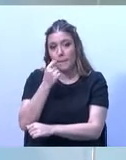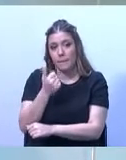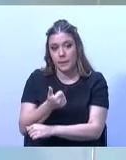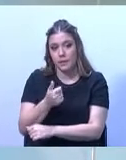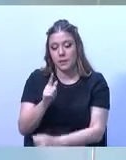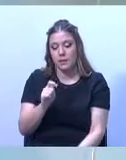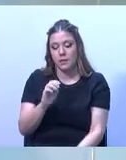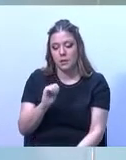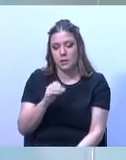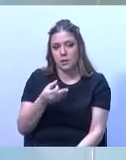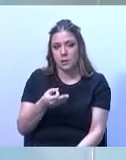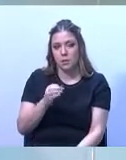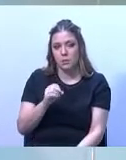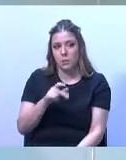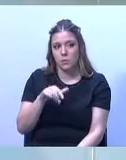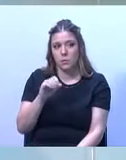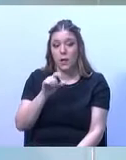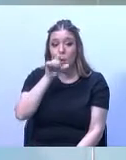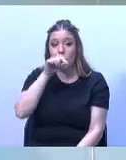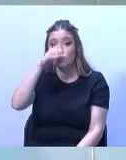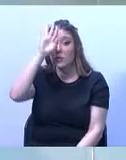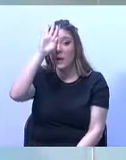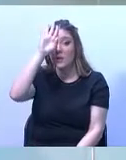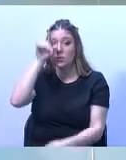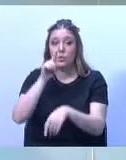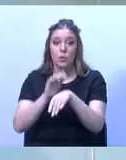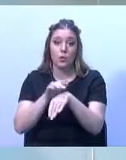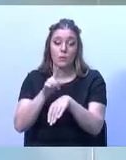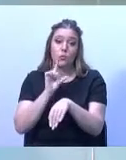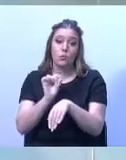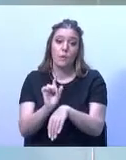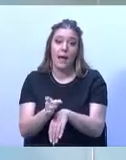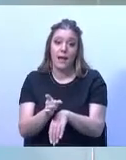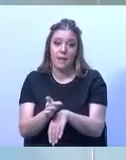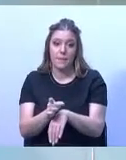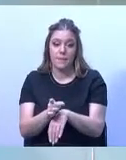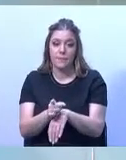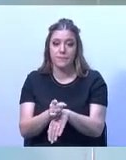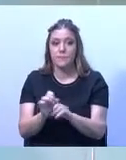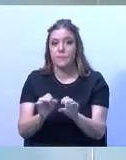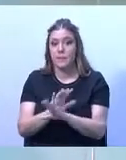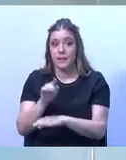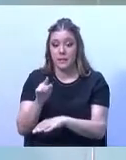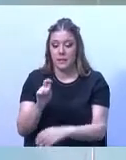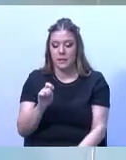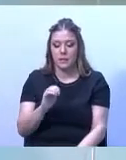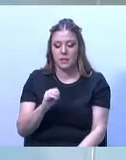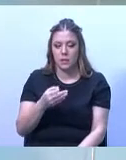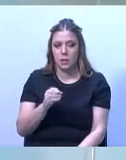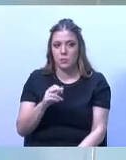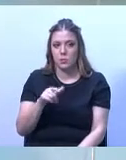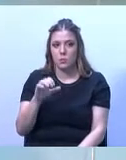frangos, dos galos. Sim, sim. É exatamente por isso que se denomina de esporão. É evidente que o tal esporão, essa protuberância